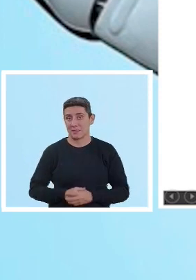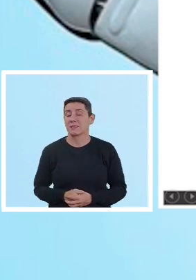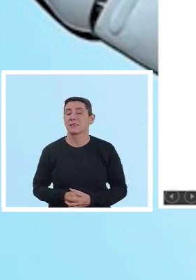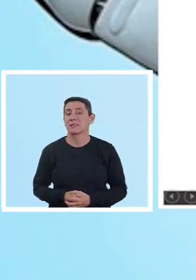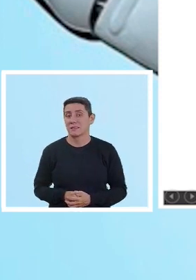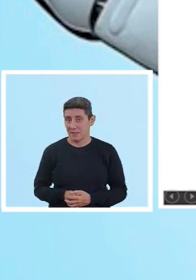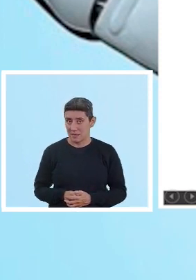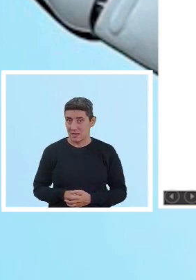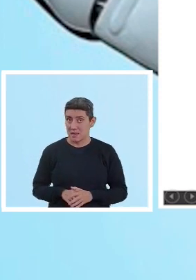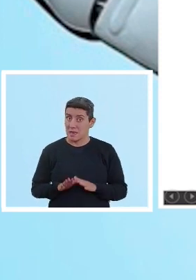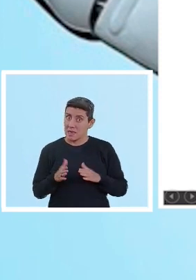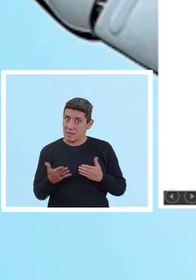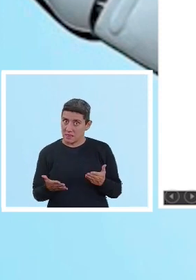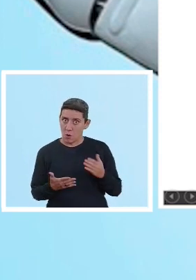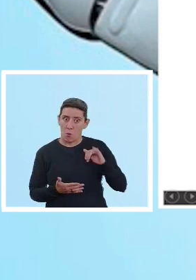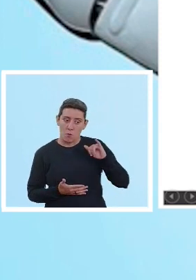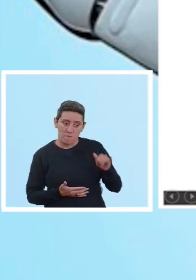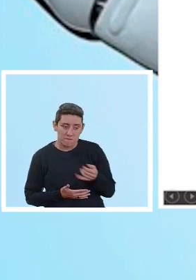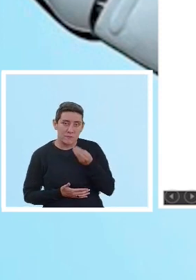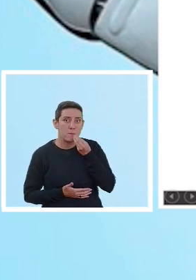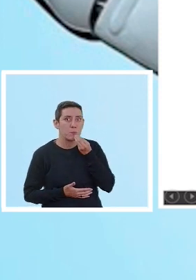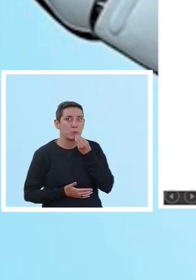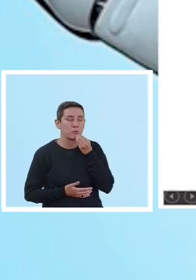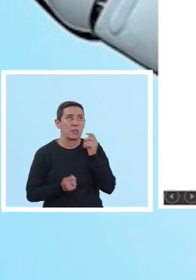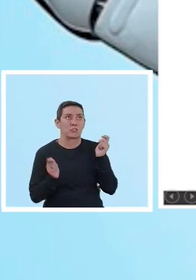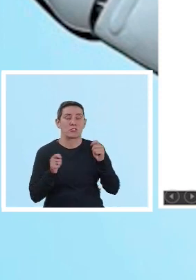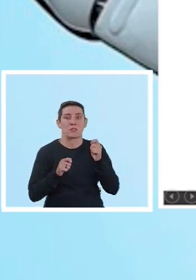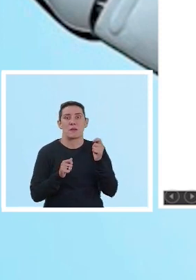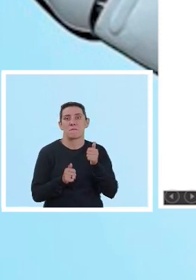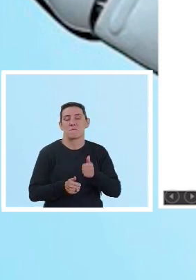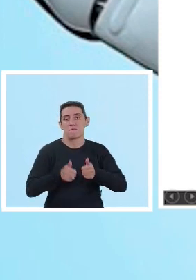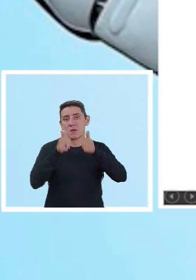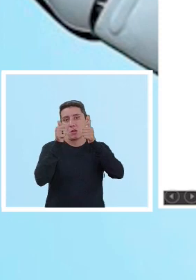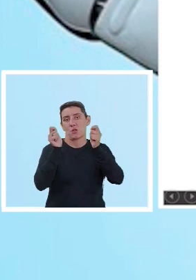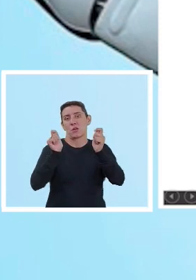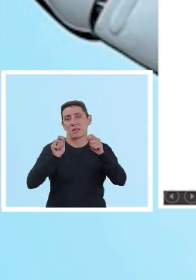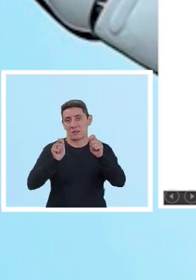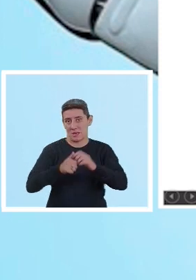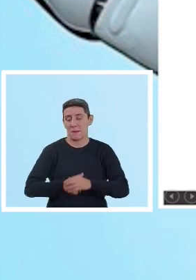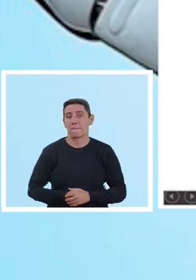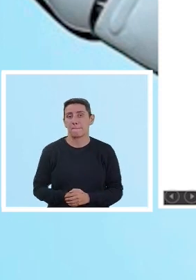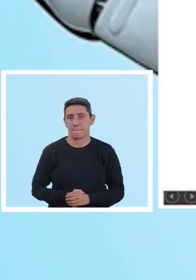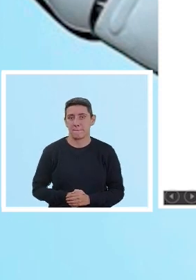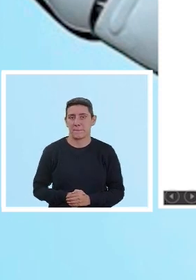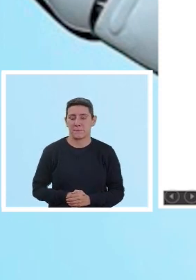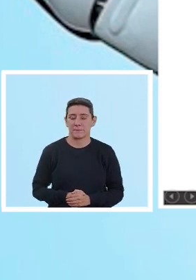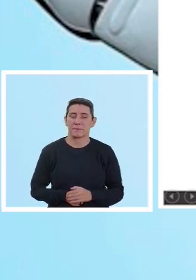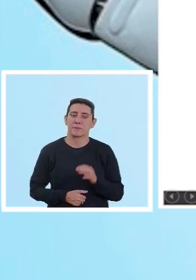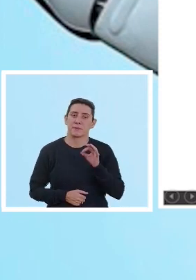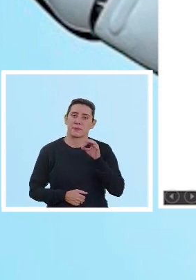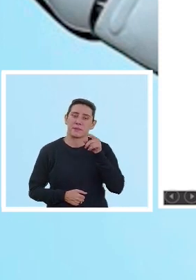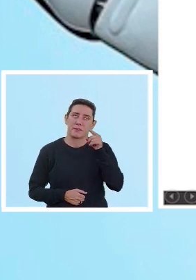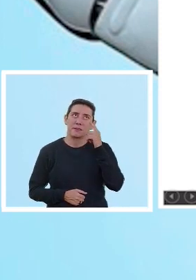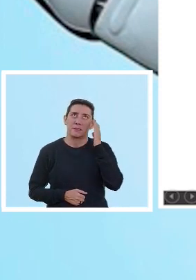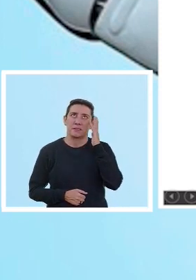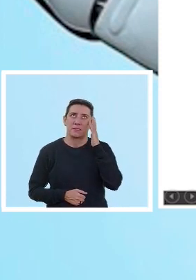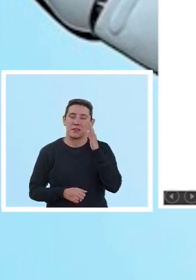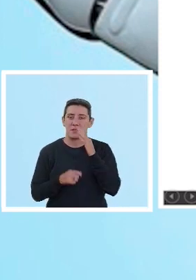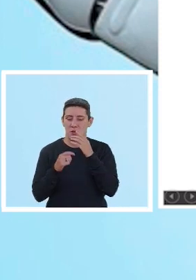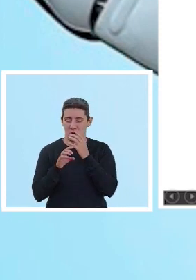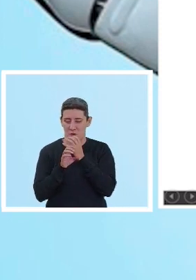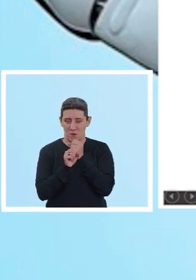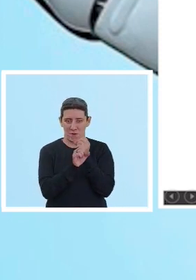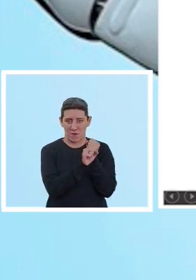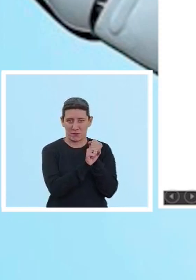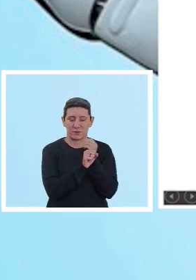já tá bom pode ficar ainda melhor excelente você fez você fez uma continha simples aí vamos imaginar aqui em